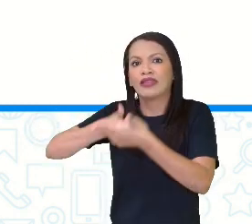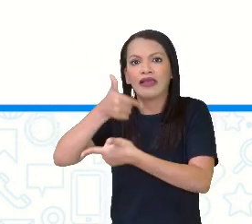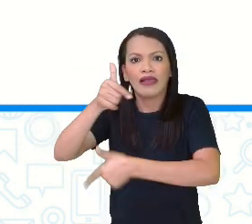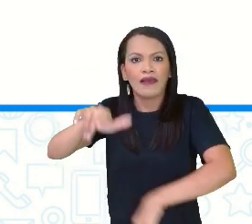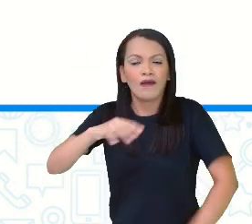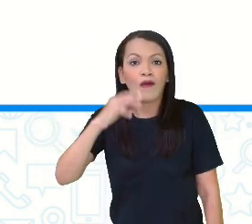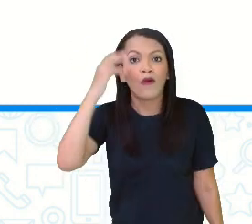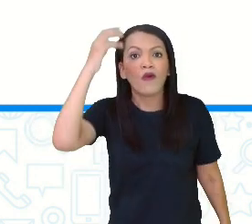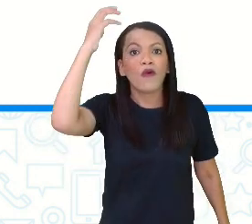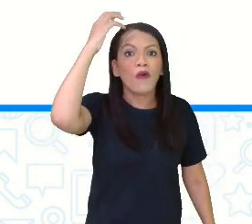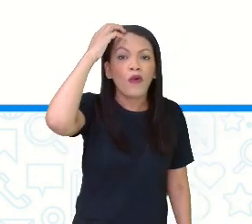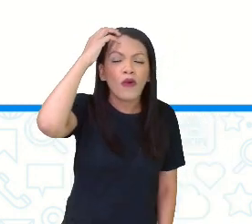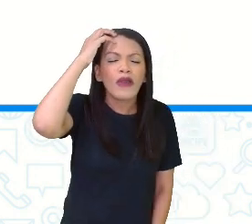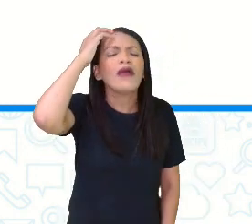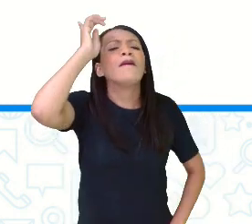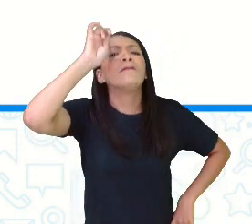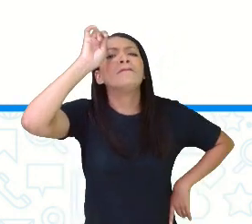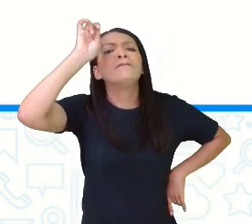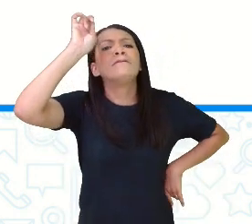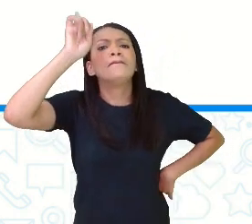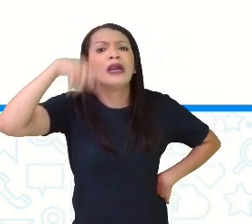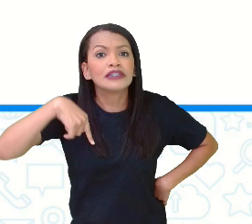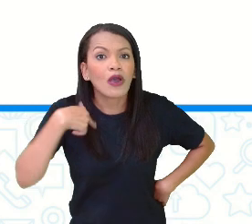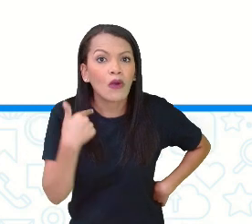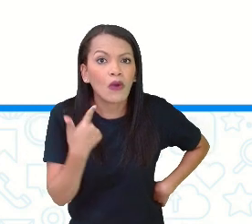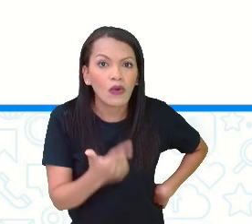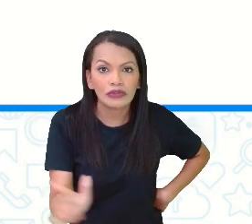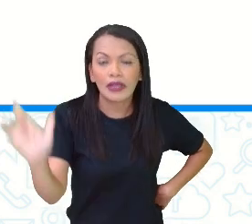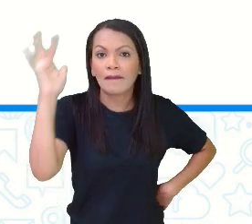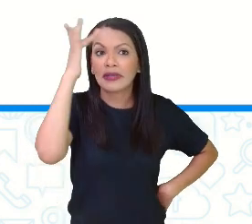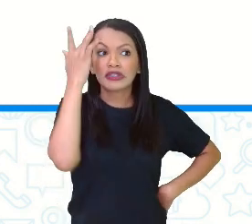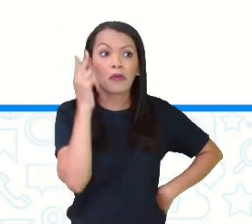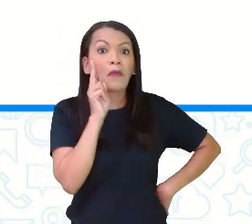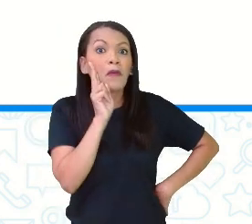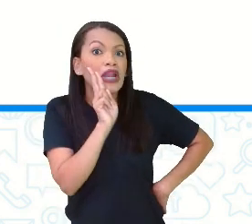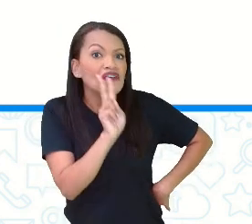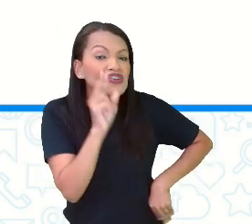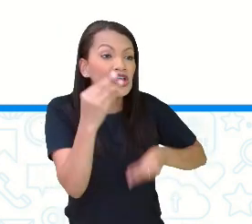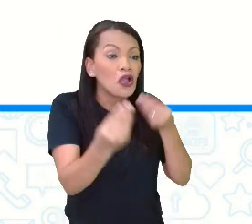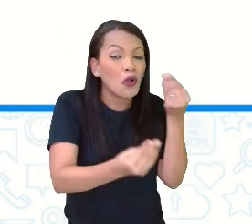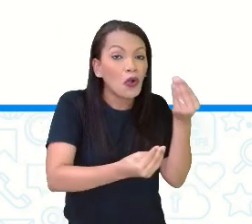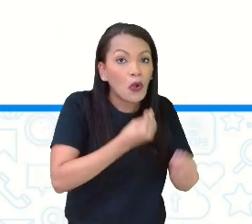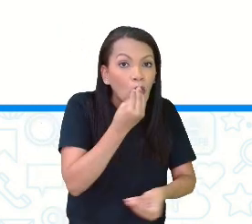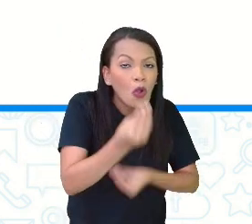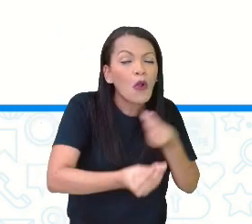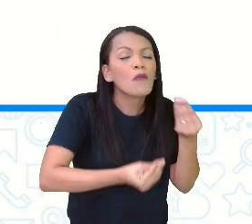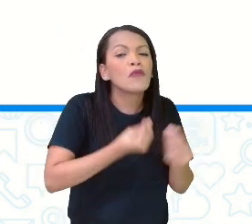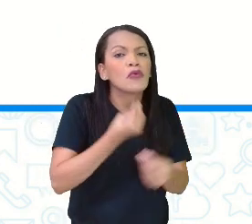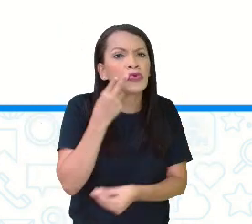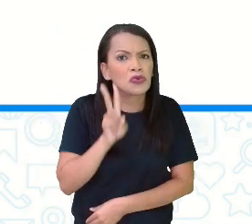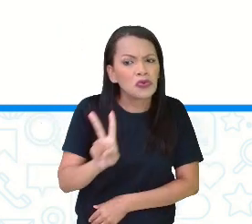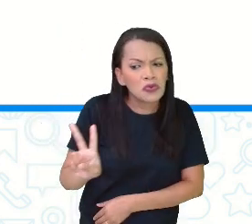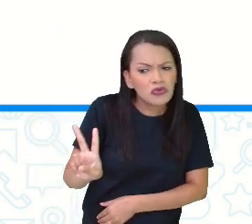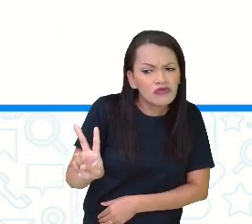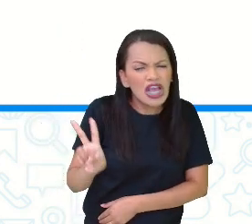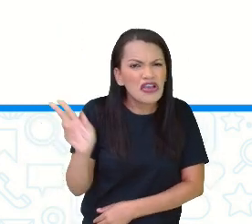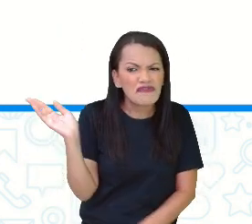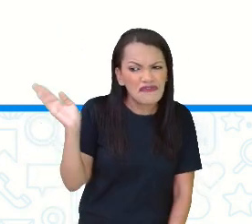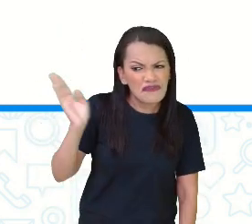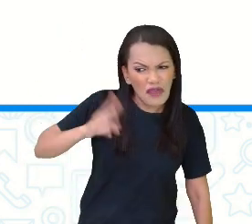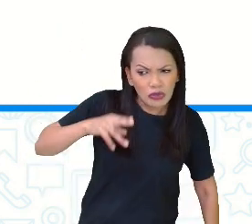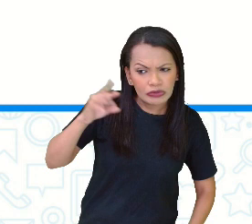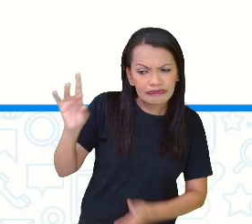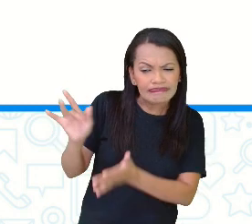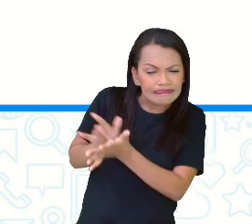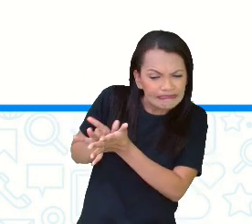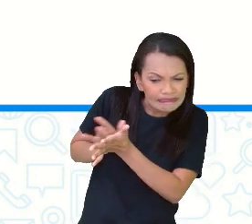rei envia outro fiel cortesão para verificar o progresso do trabalho dos falsos tecelões e a fim de saber